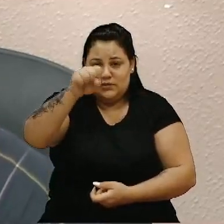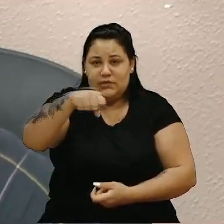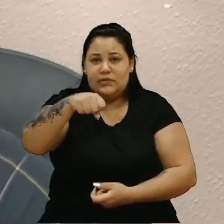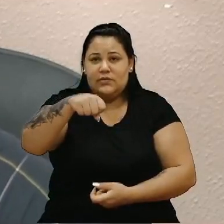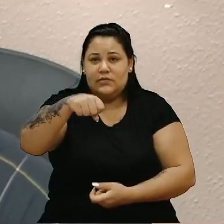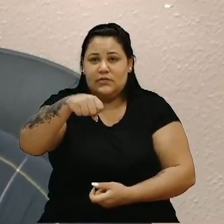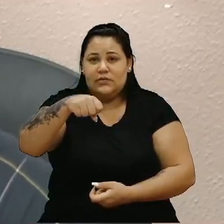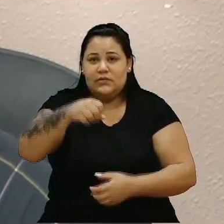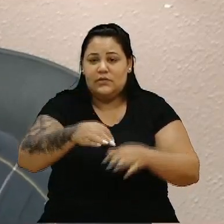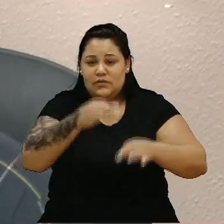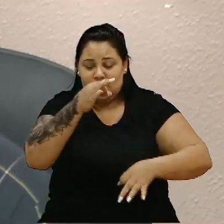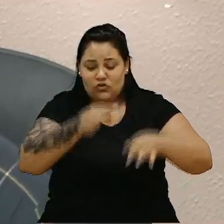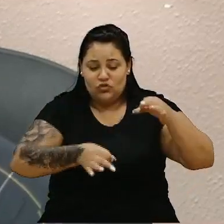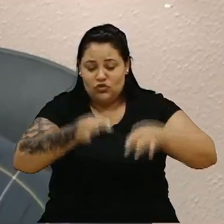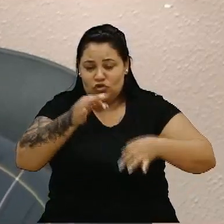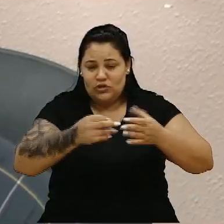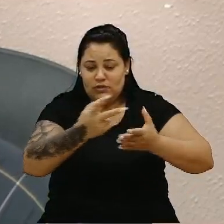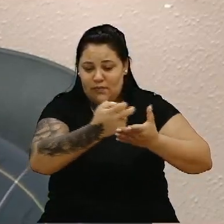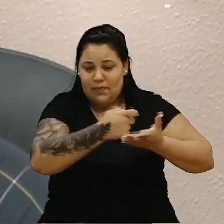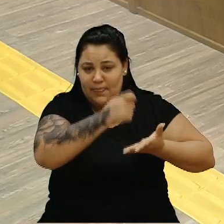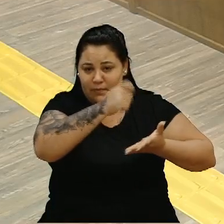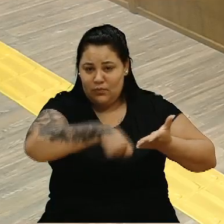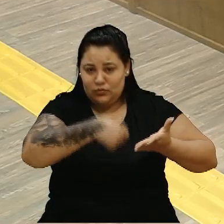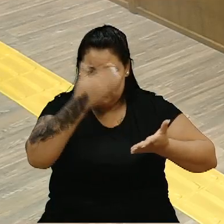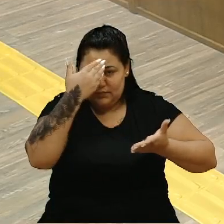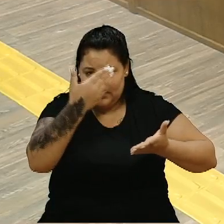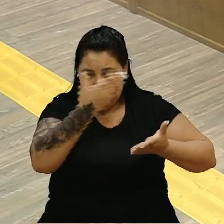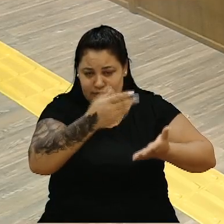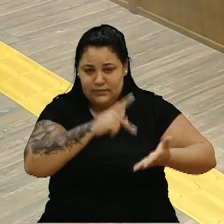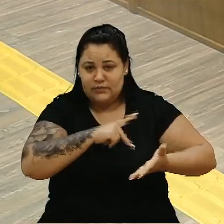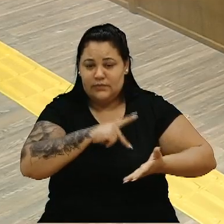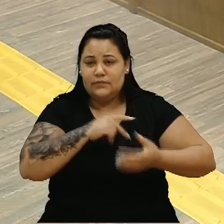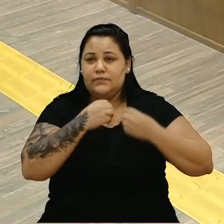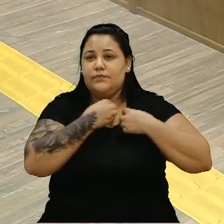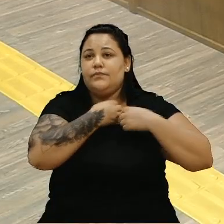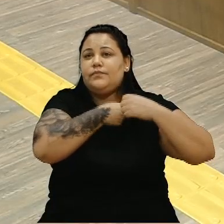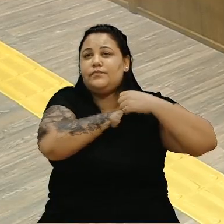justiça tributária. Obrigado, senhor presidente. Obrigado, vereadora Andressa Marques. Com a palavra, vereadora